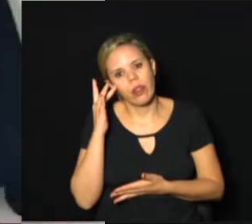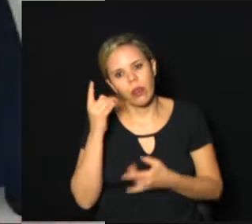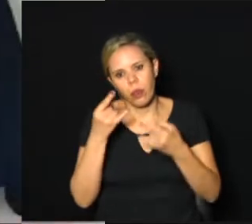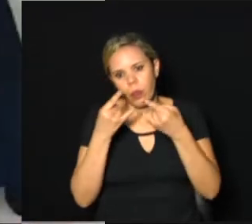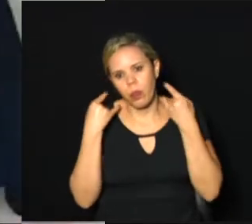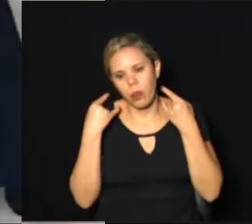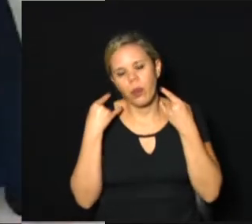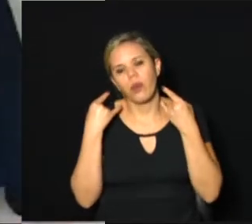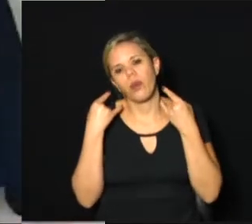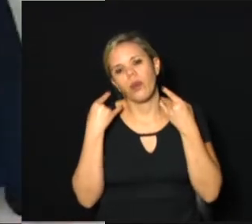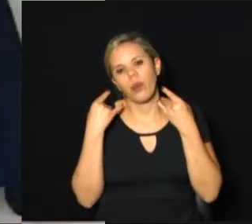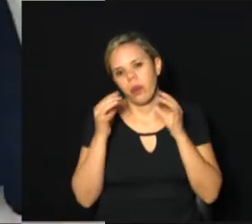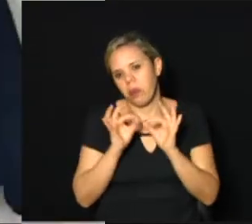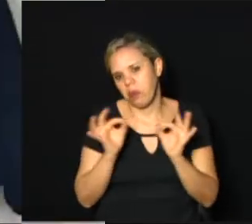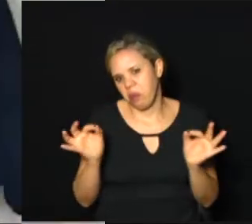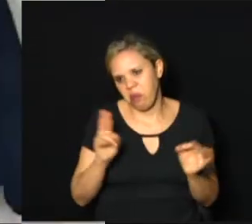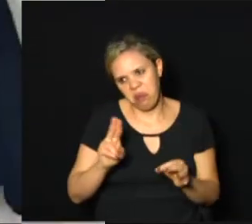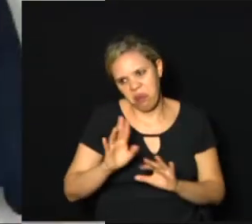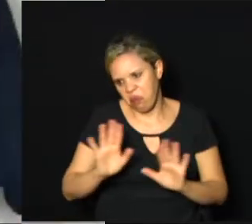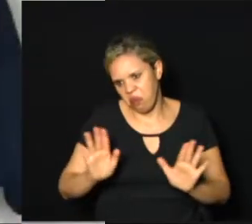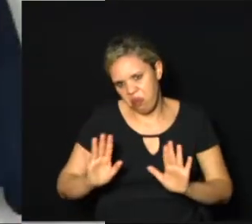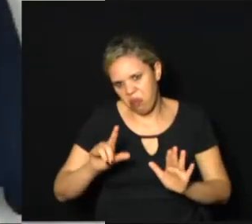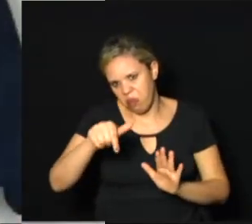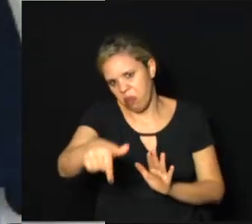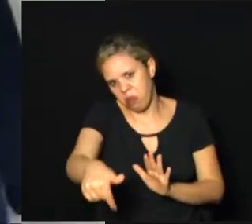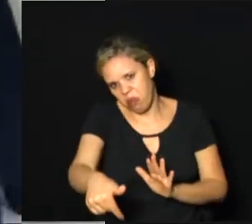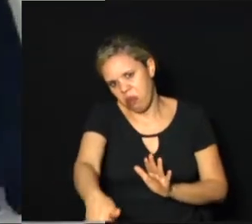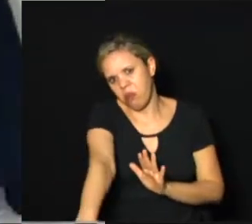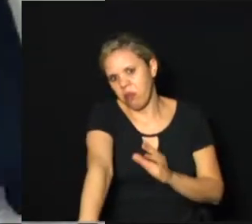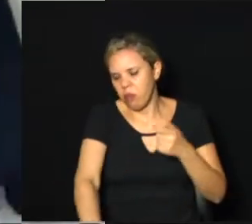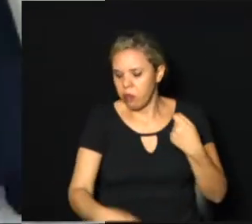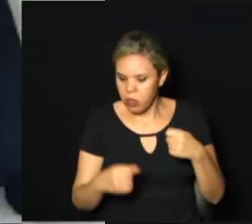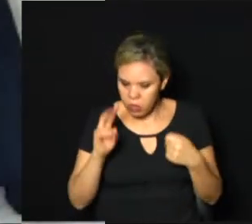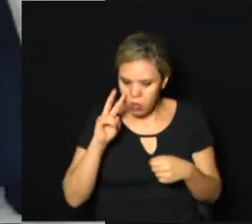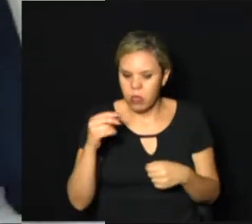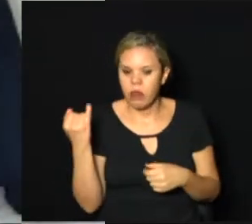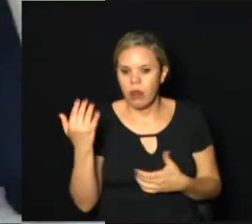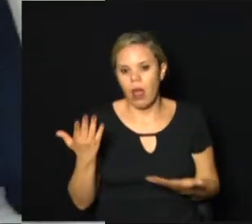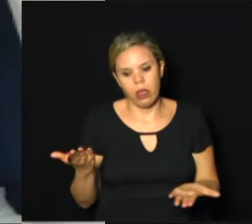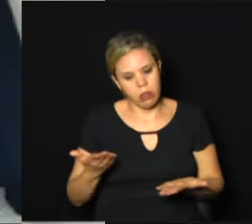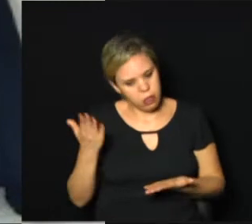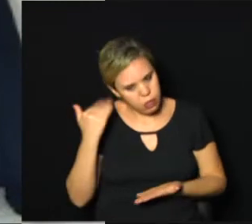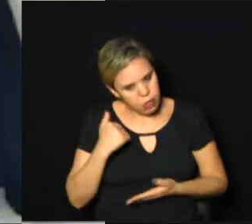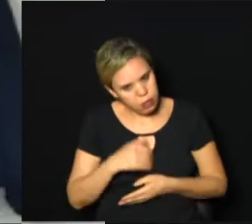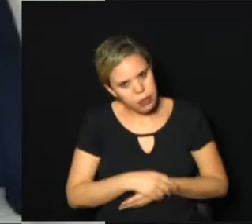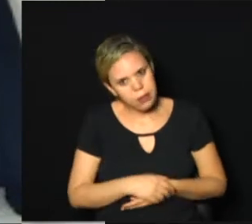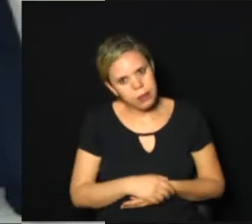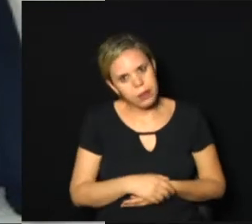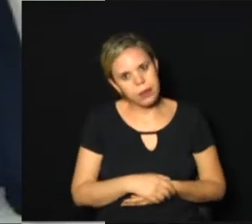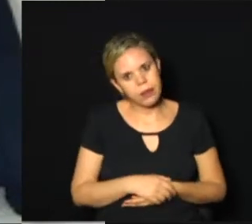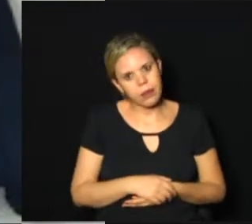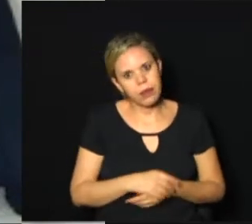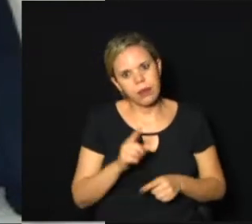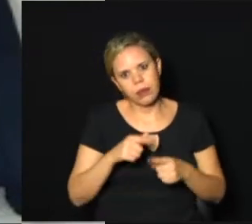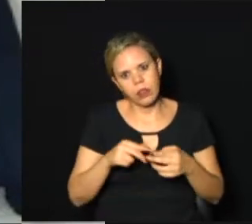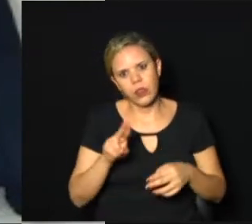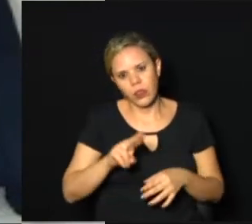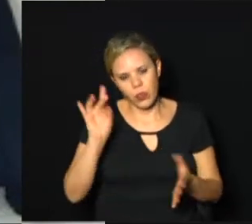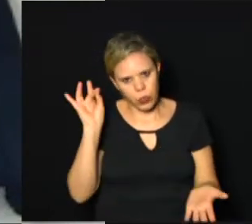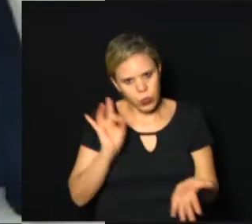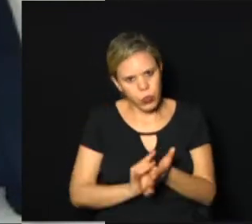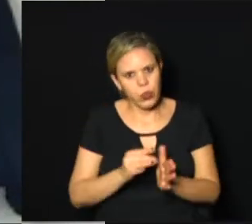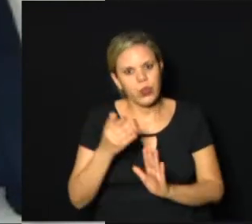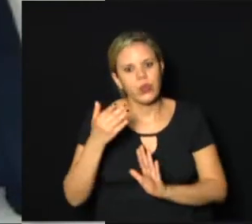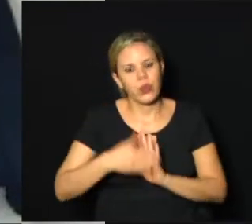máscara cirúrgica ou nem usar máscara, depois viu-se que não, e agora a gente já sabe que o equipamento que de fato